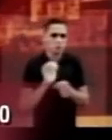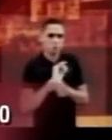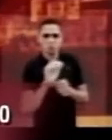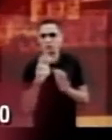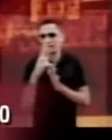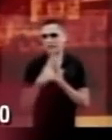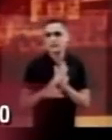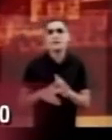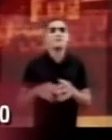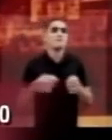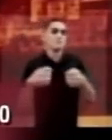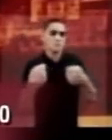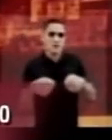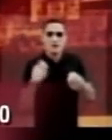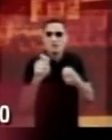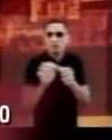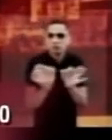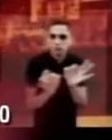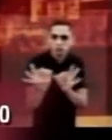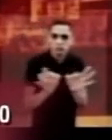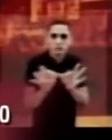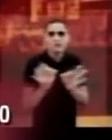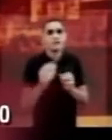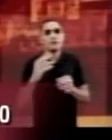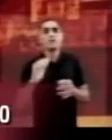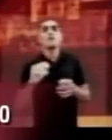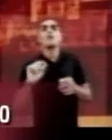É a testagem